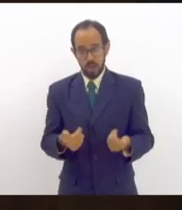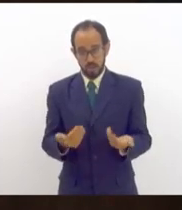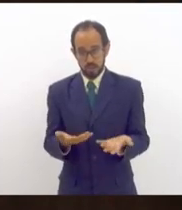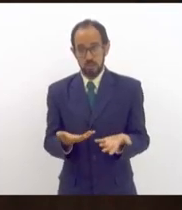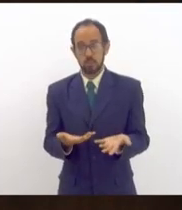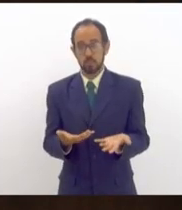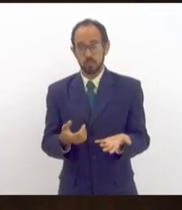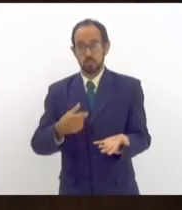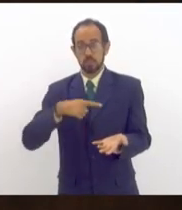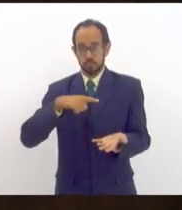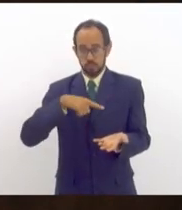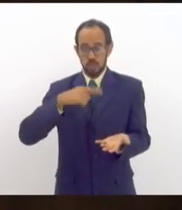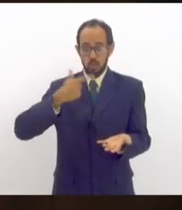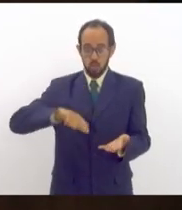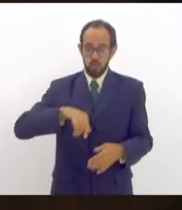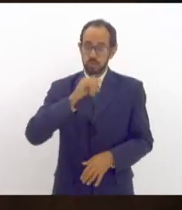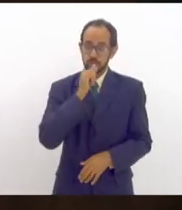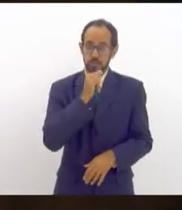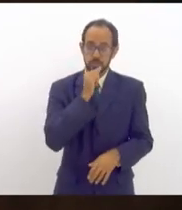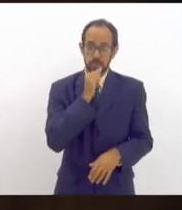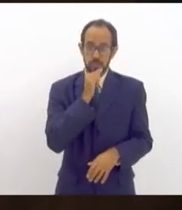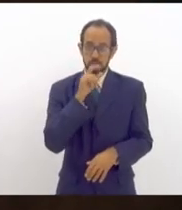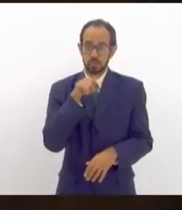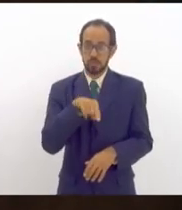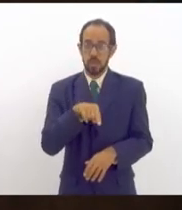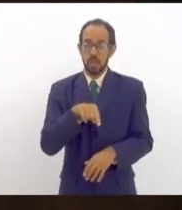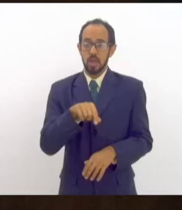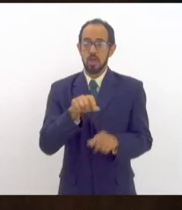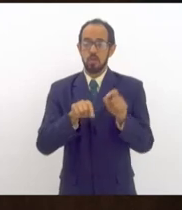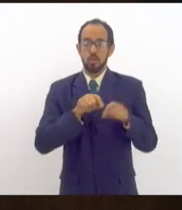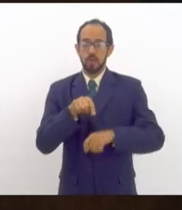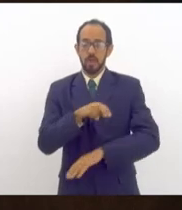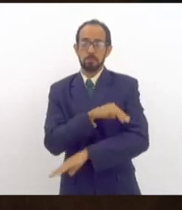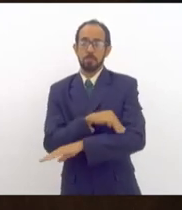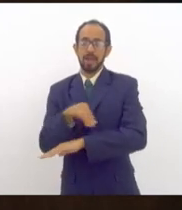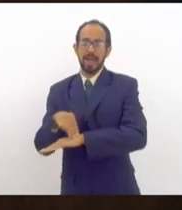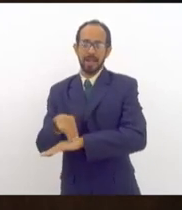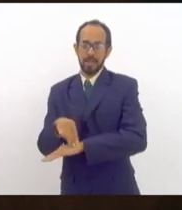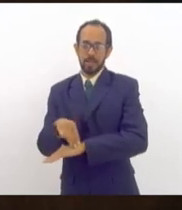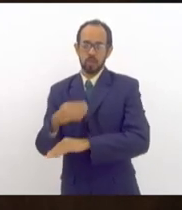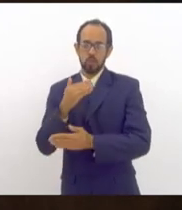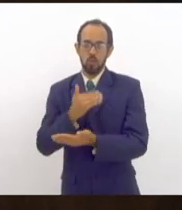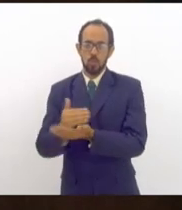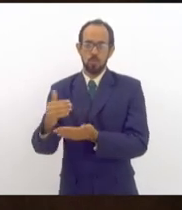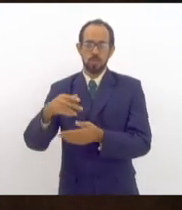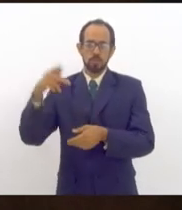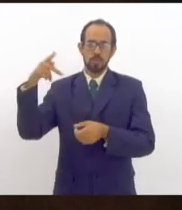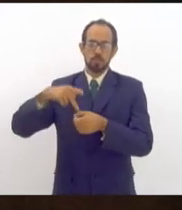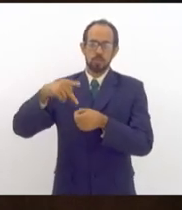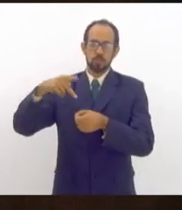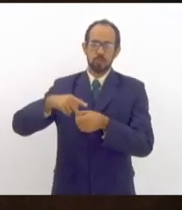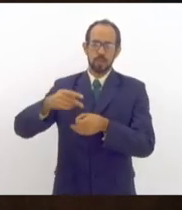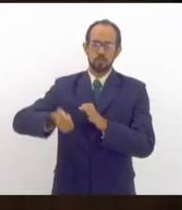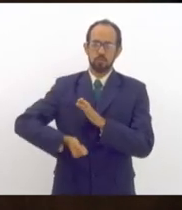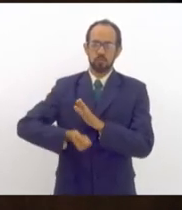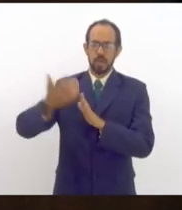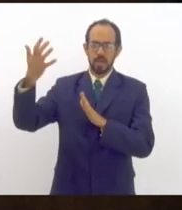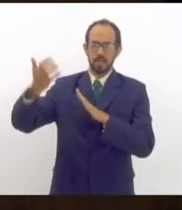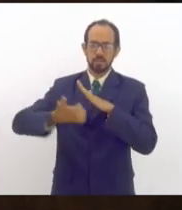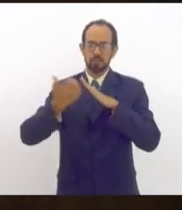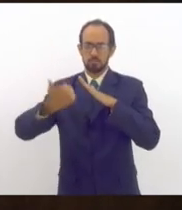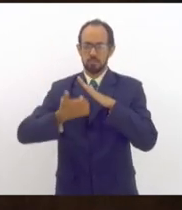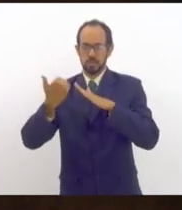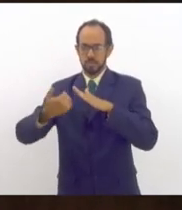também outro exemplo que é Macaé que no início da Petrobras várias empresas Vieram lá